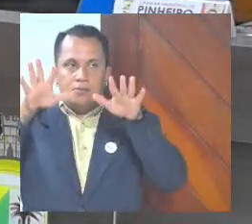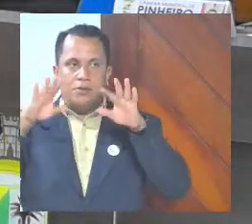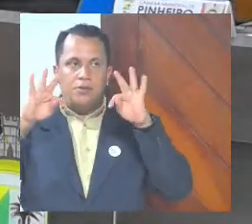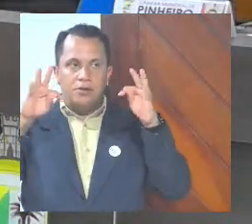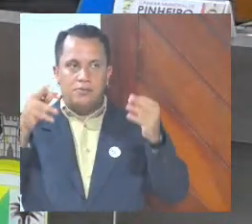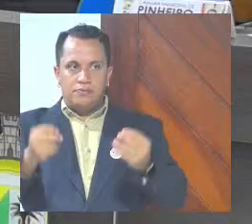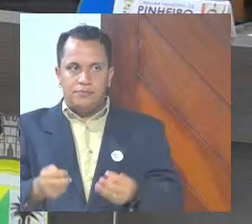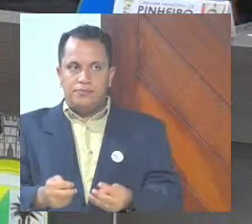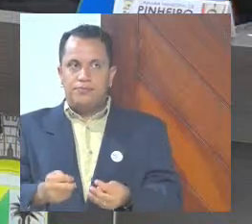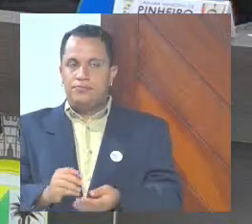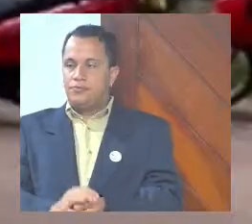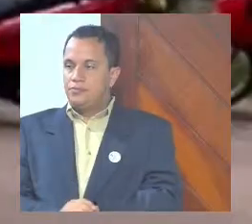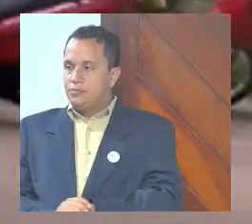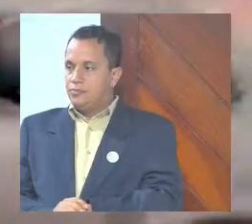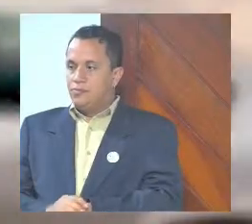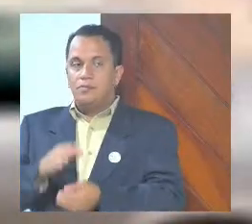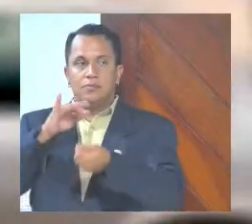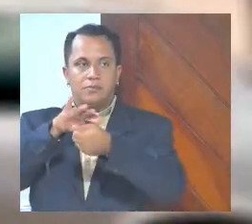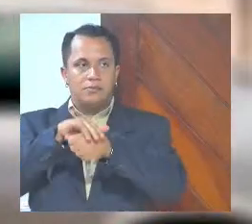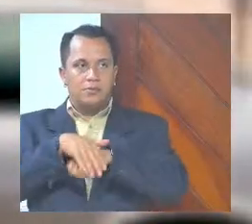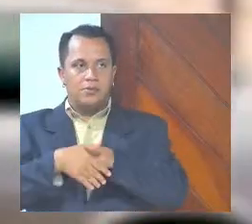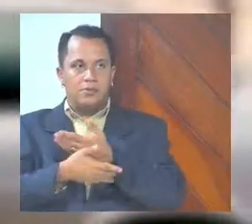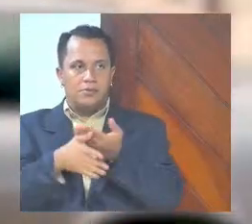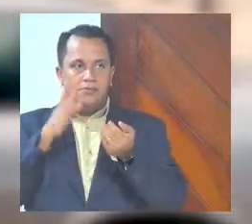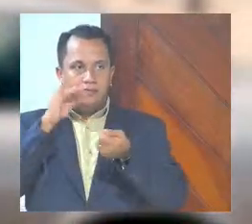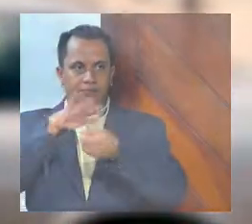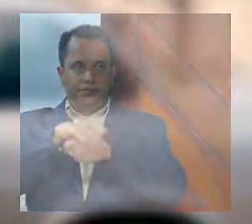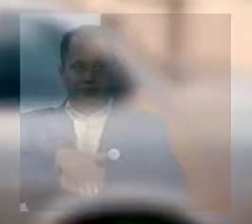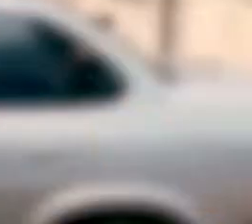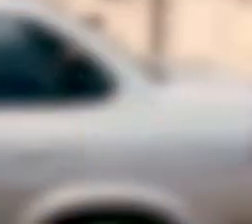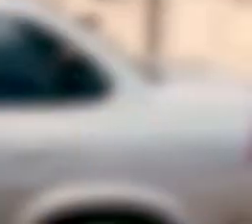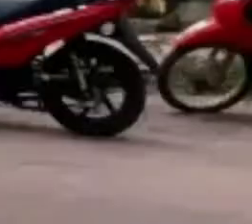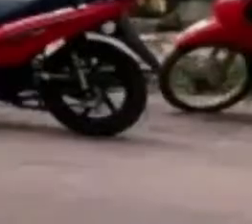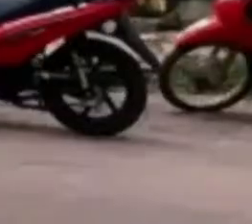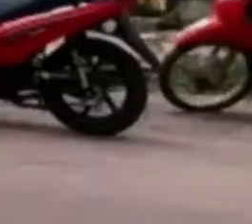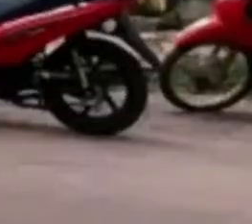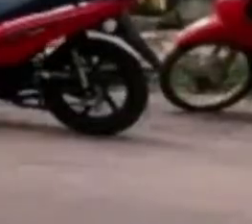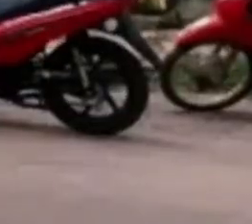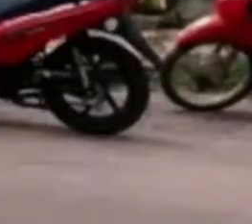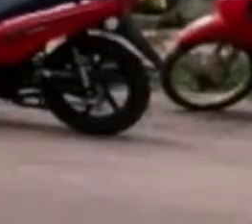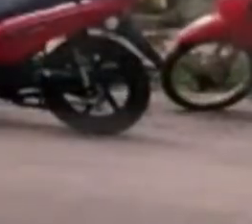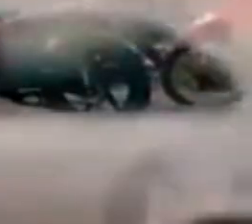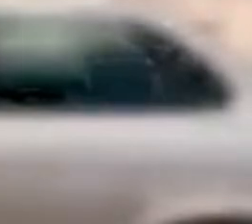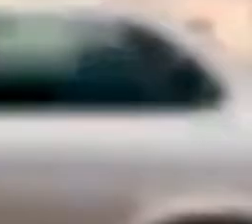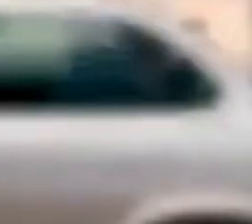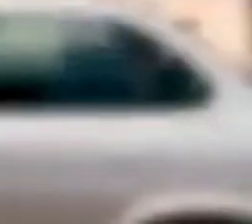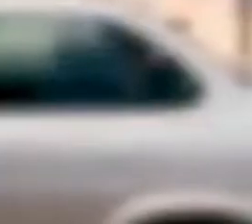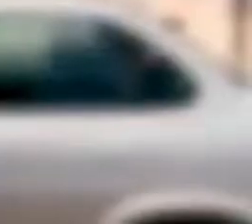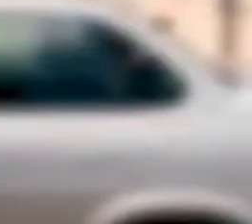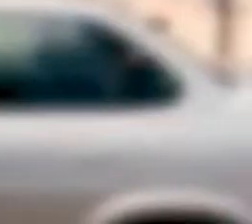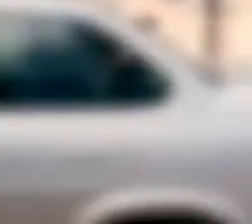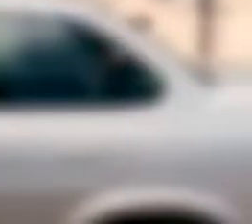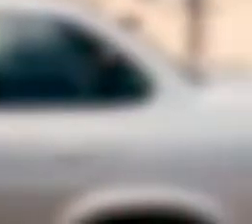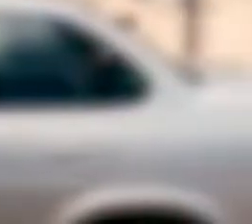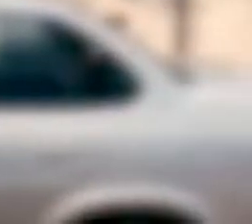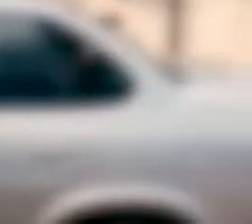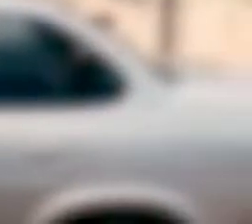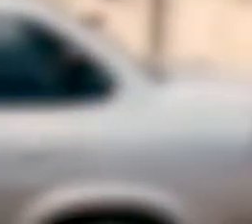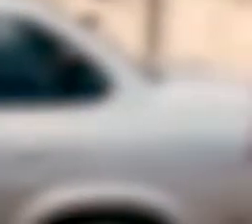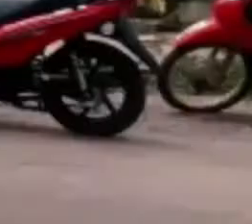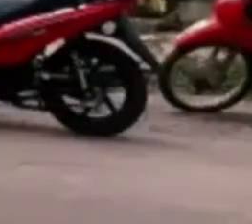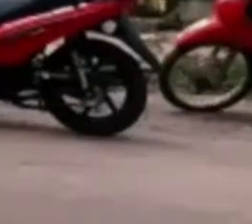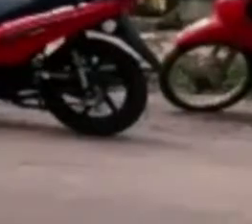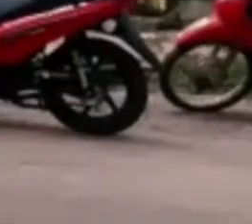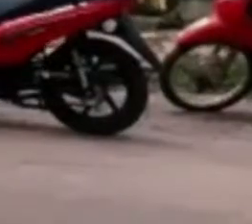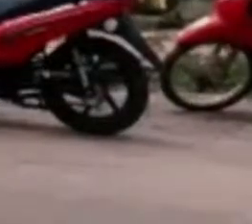todos. Boa noite, até amanhã. TV do Povo. TV Câmara, a TV do